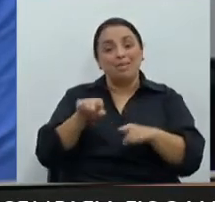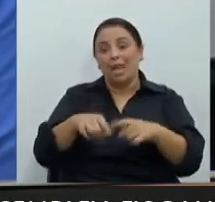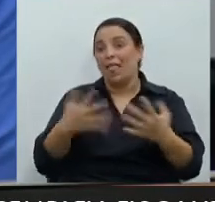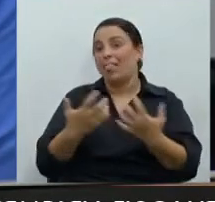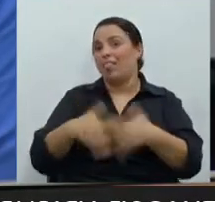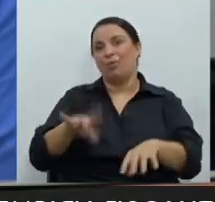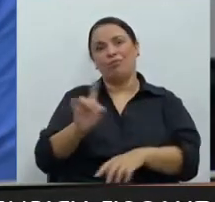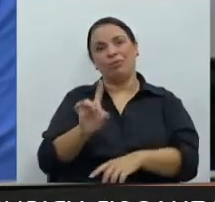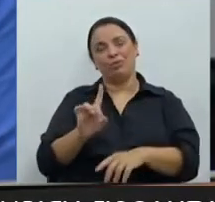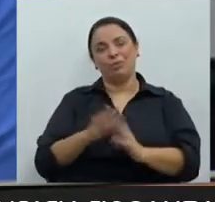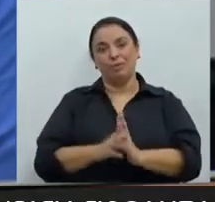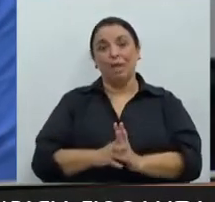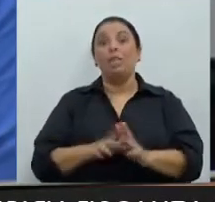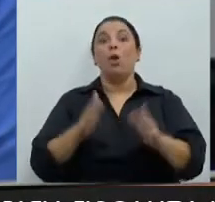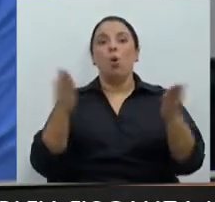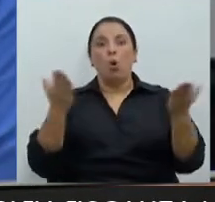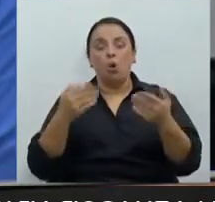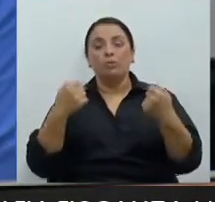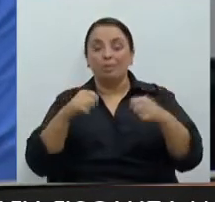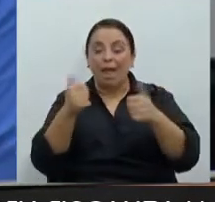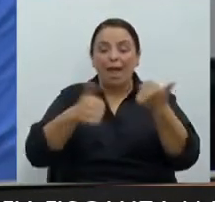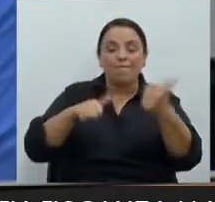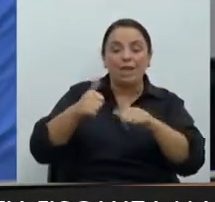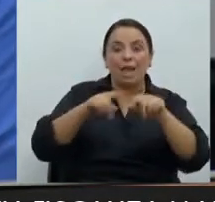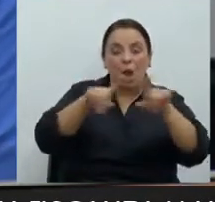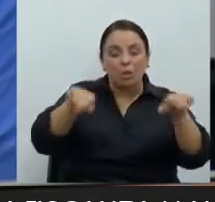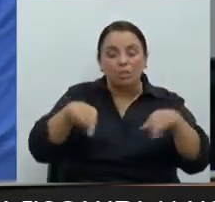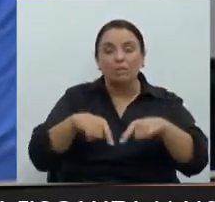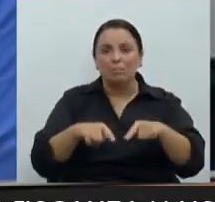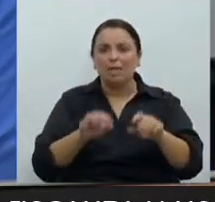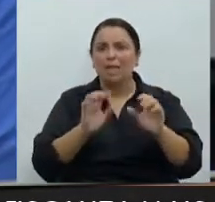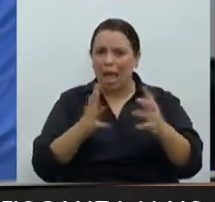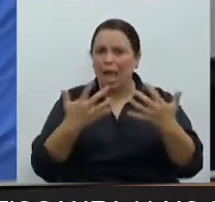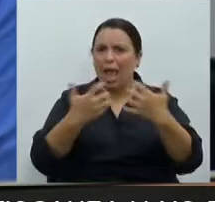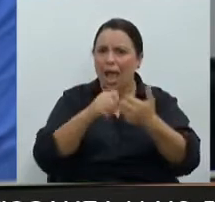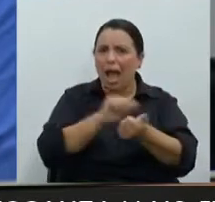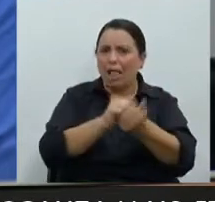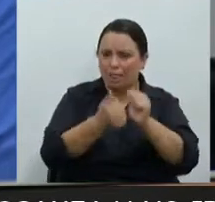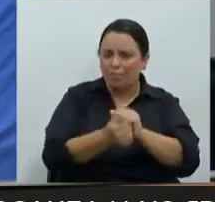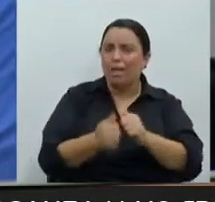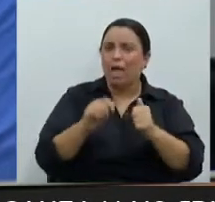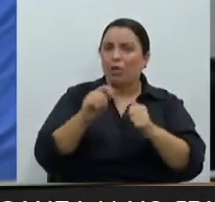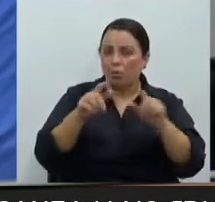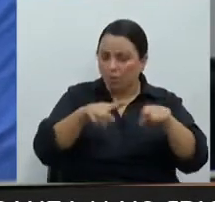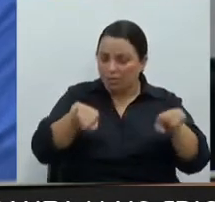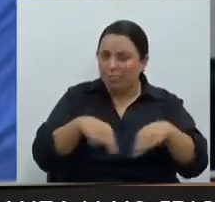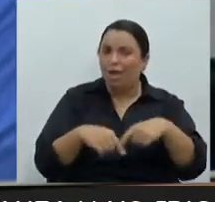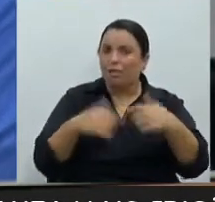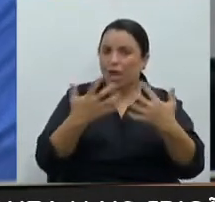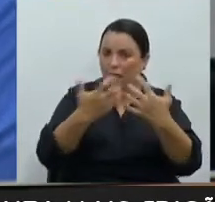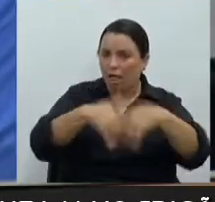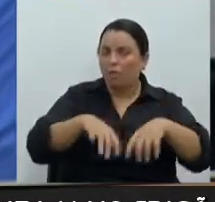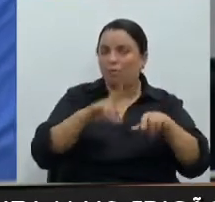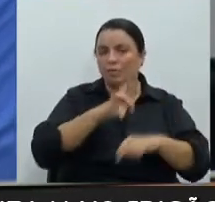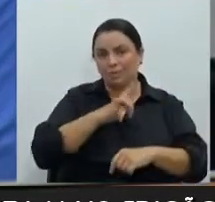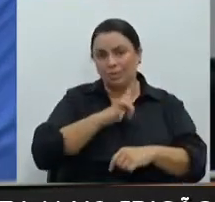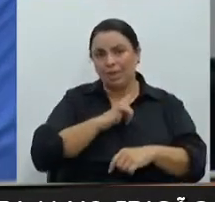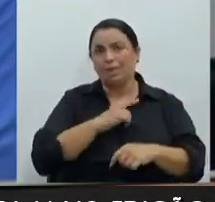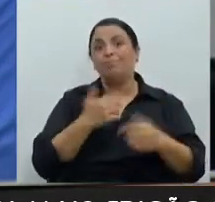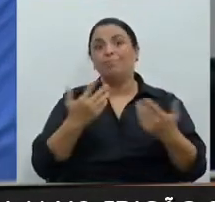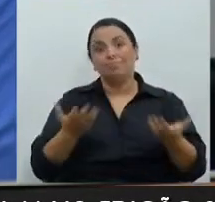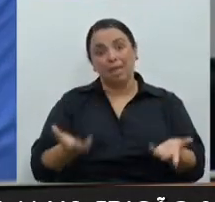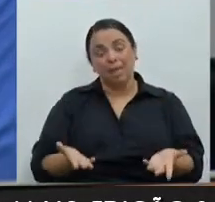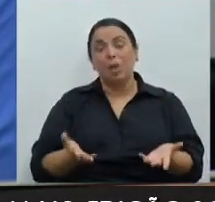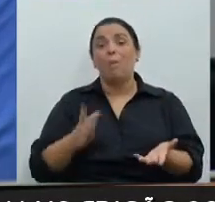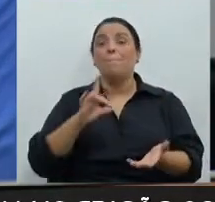ela tem um espaço físico, ela nos sinalizando isso, a Coordenação de Educação Especial Inclusiva, que a Suelen aqui vai